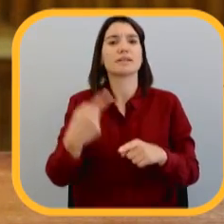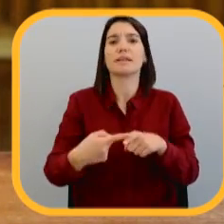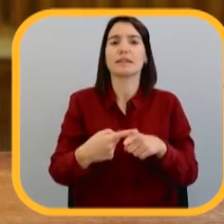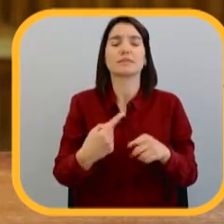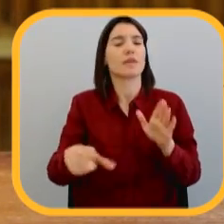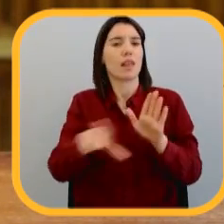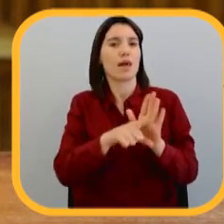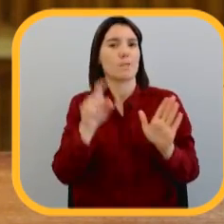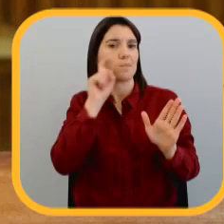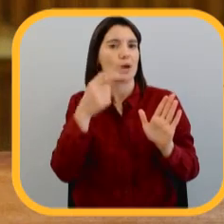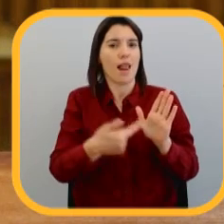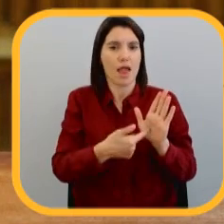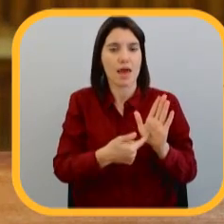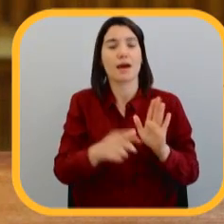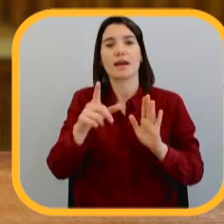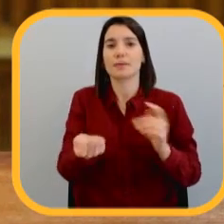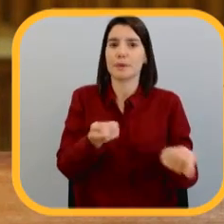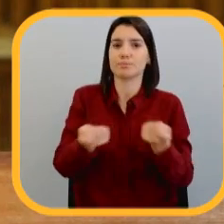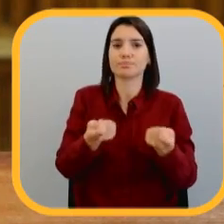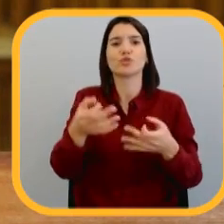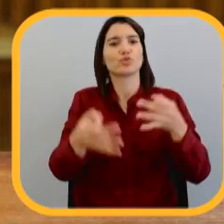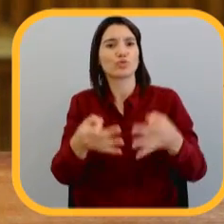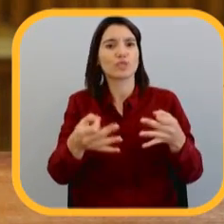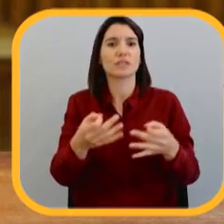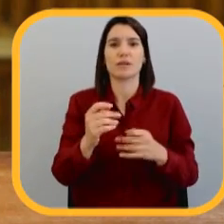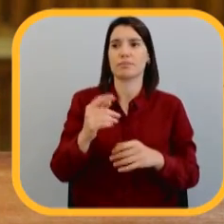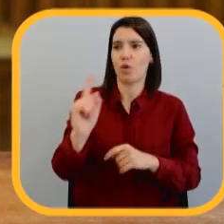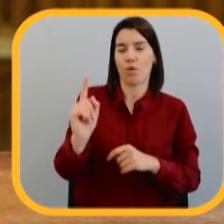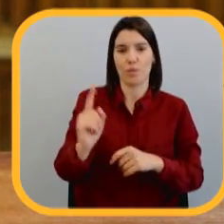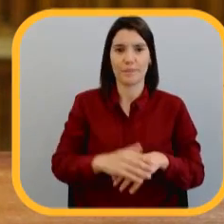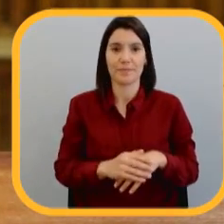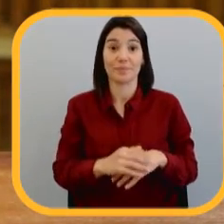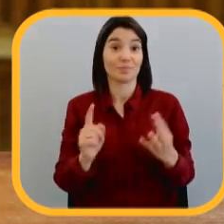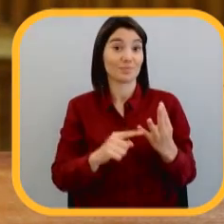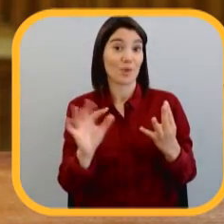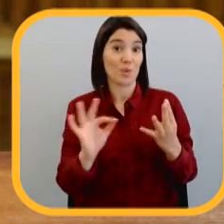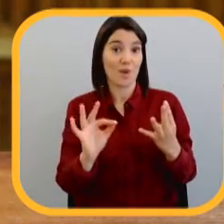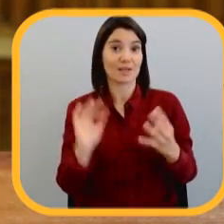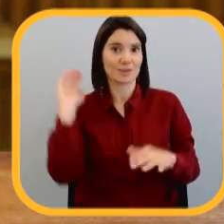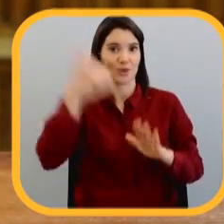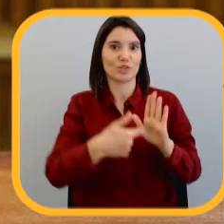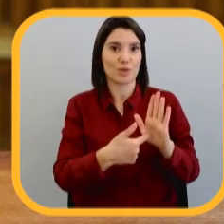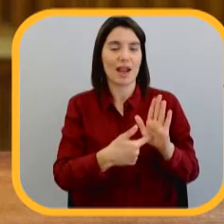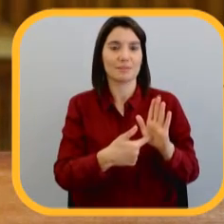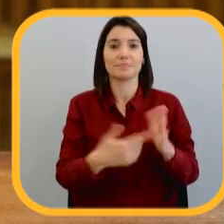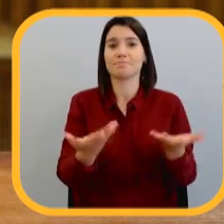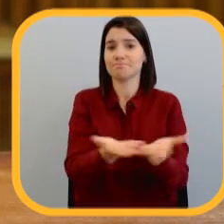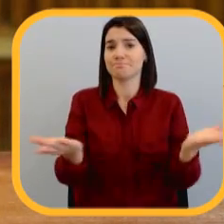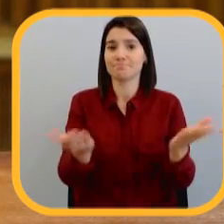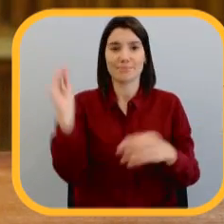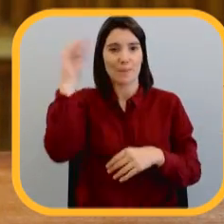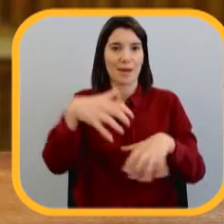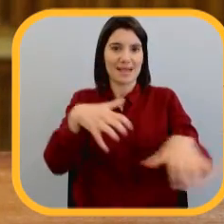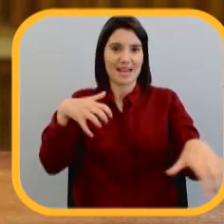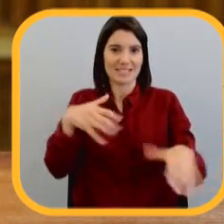pessoas, protegidos por lei, e de assegurar a justiça do país aos tribunais. O quarto órgão de soberania presente na Constituição é a